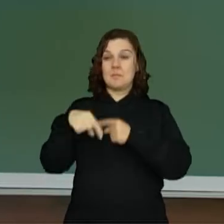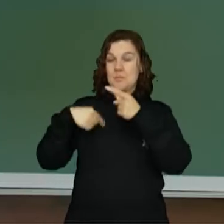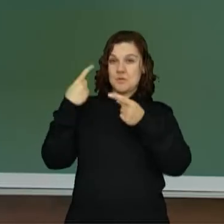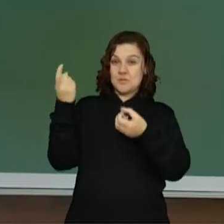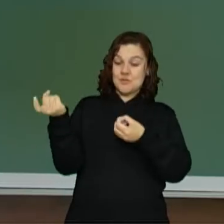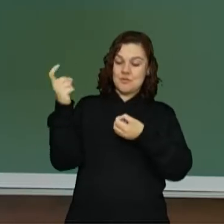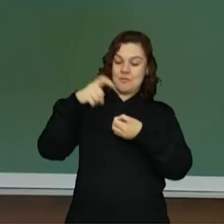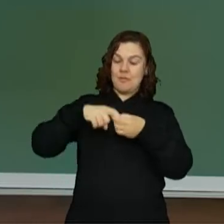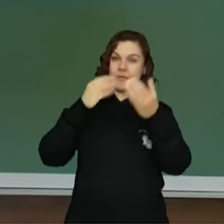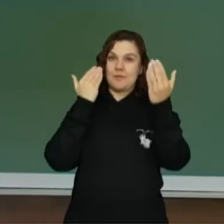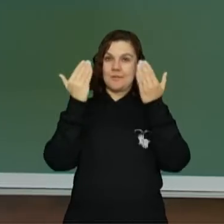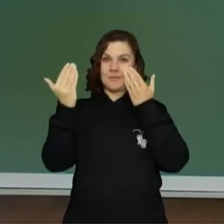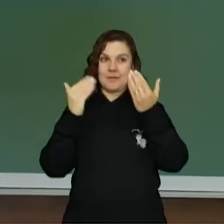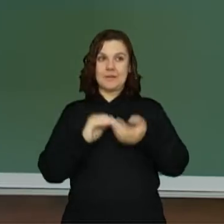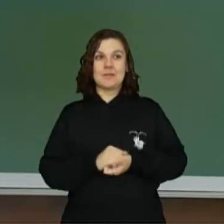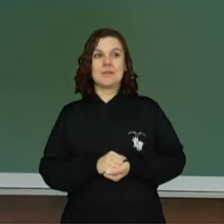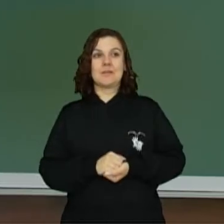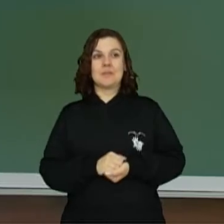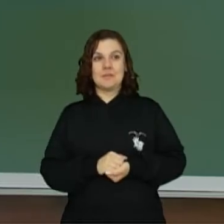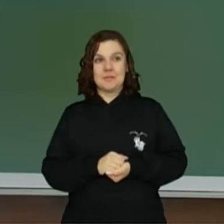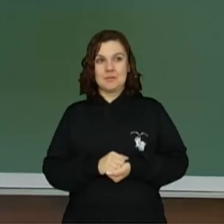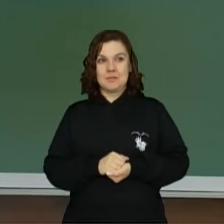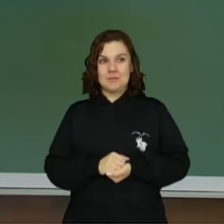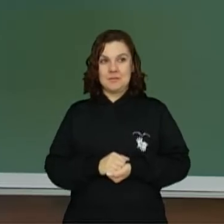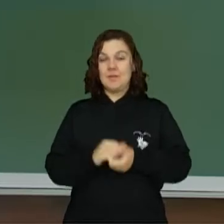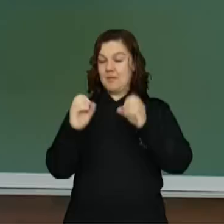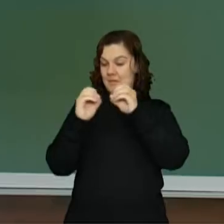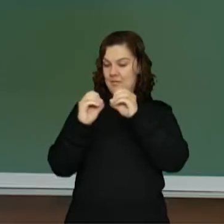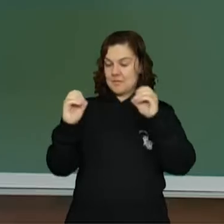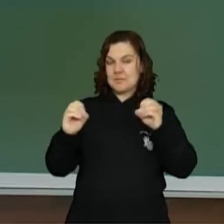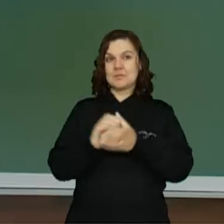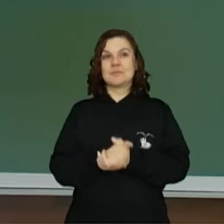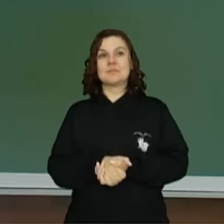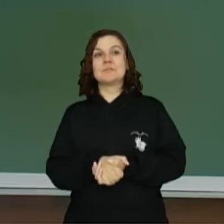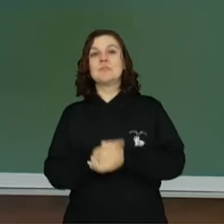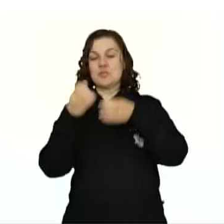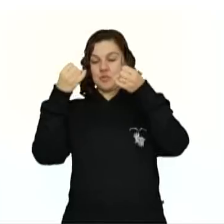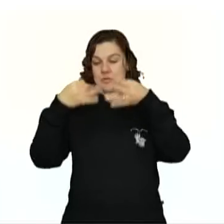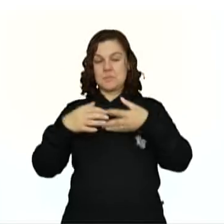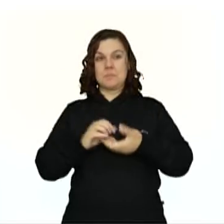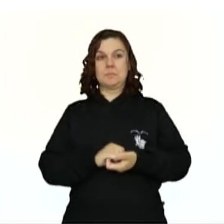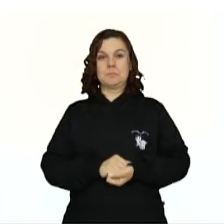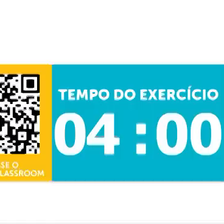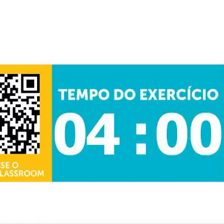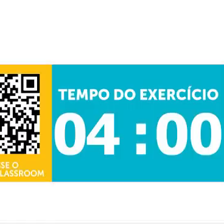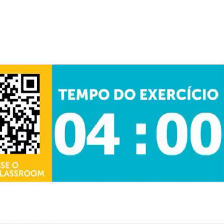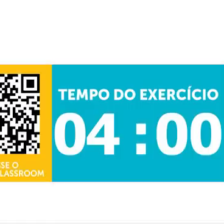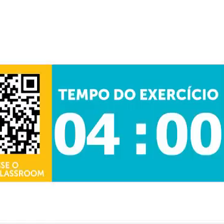para a conferência, para conferir a oração e aí eu já explico.